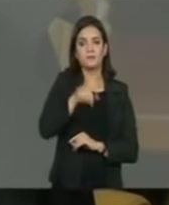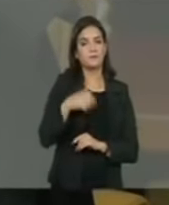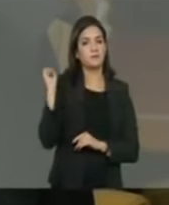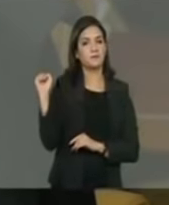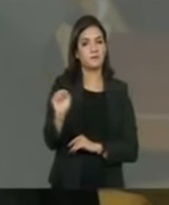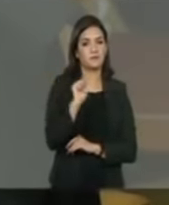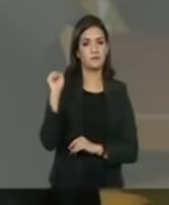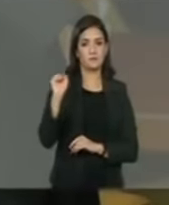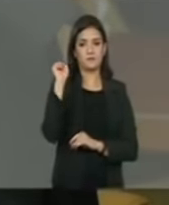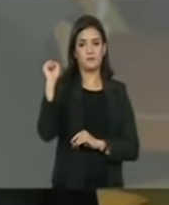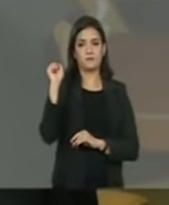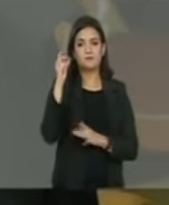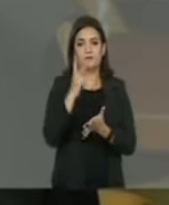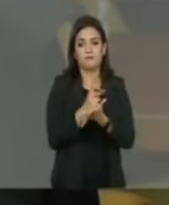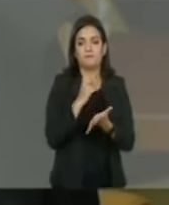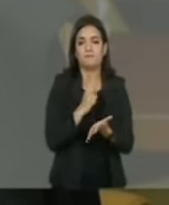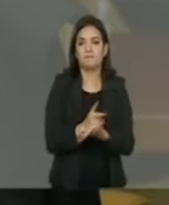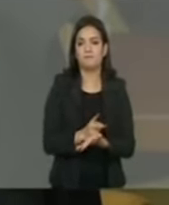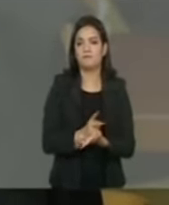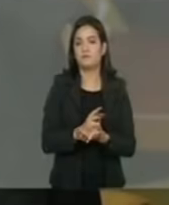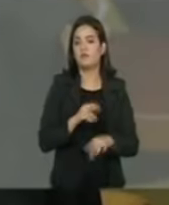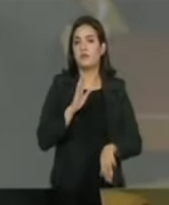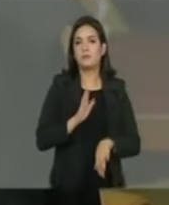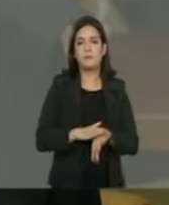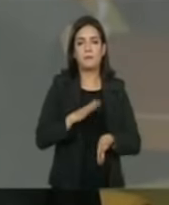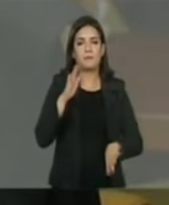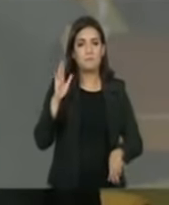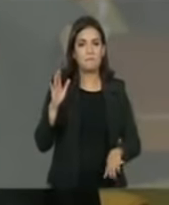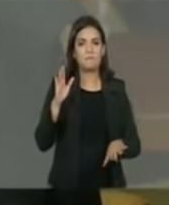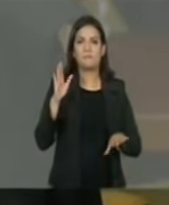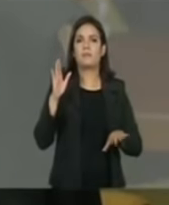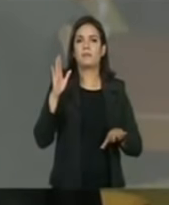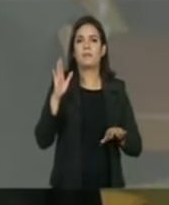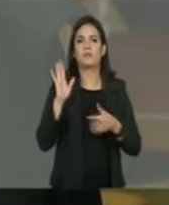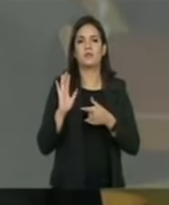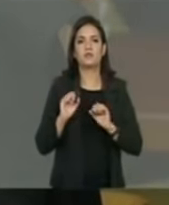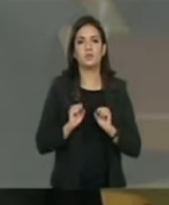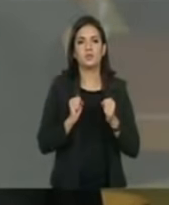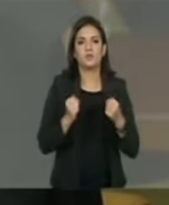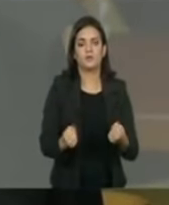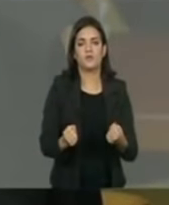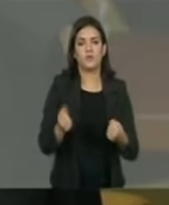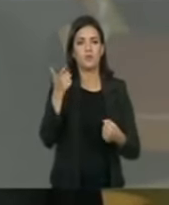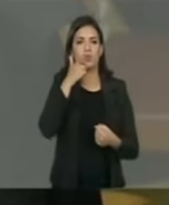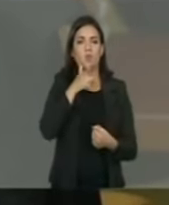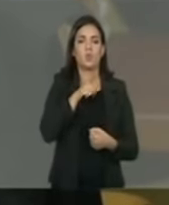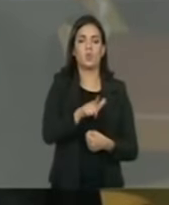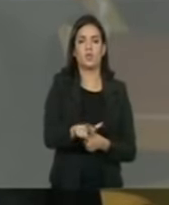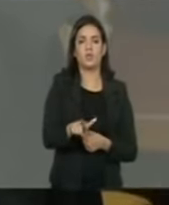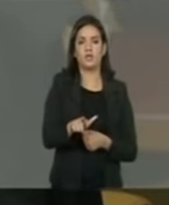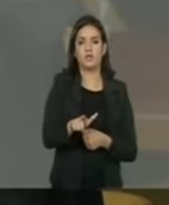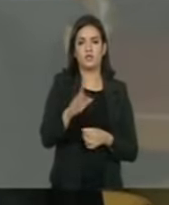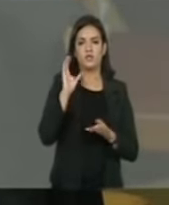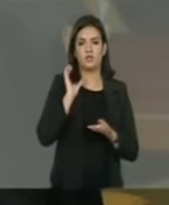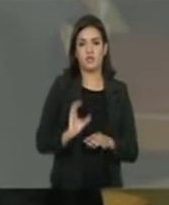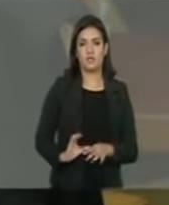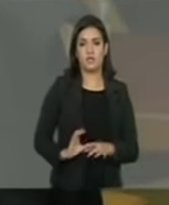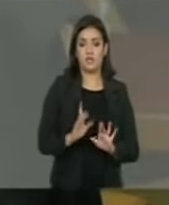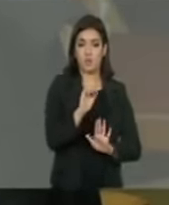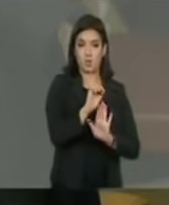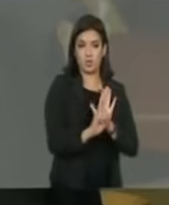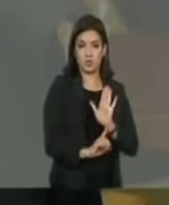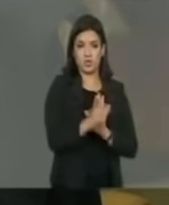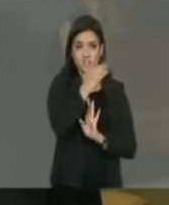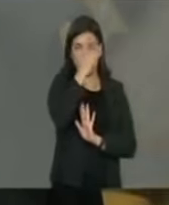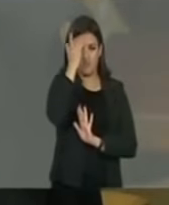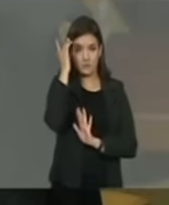esterilização de uma das mais expressivas conquistas históricas da cidadania qual seja o direito do indivíduo de